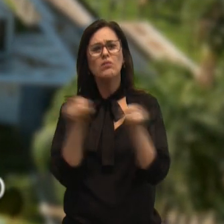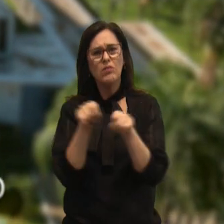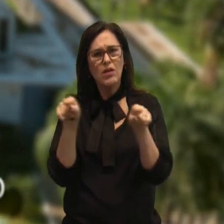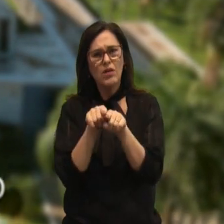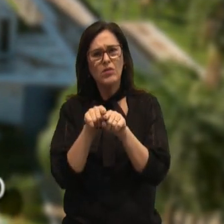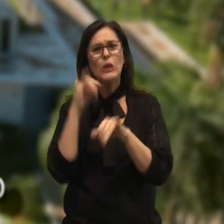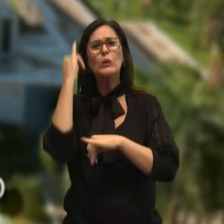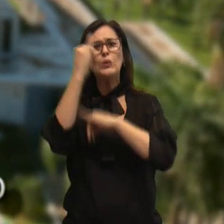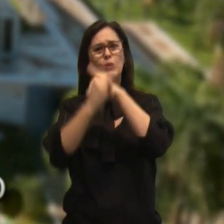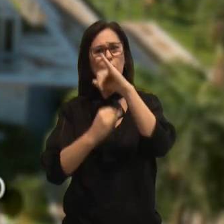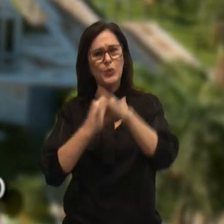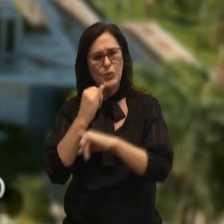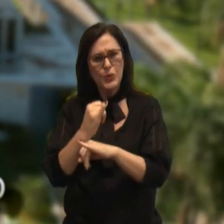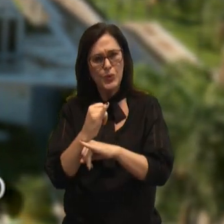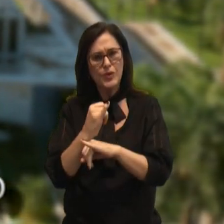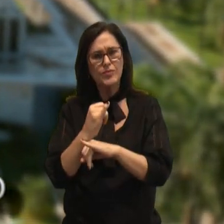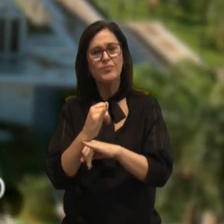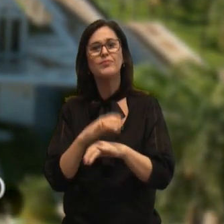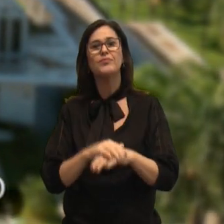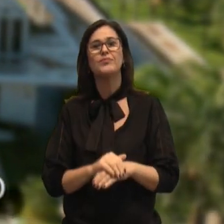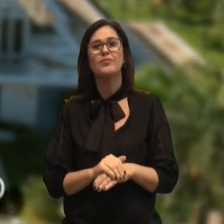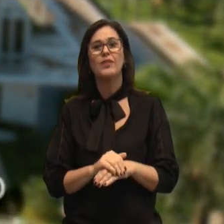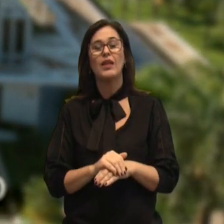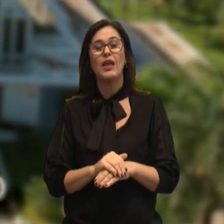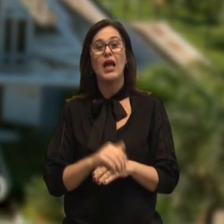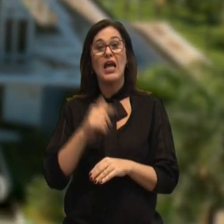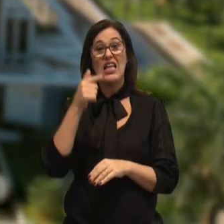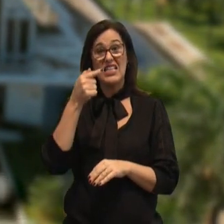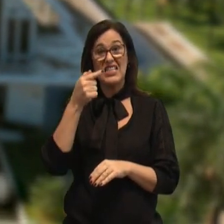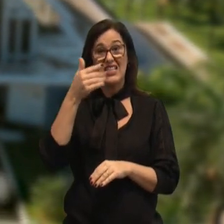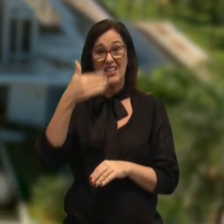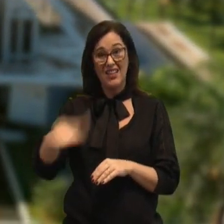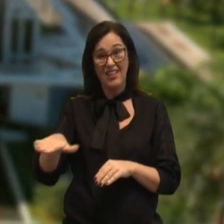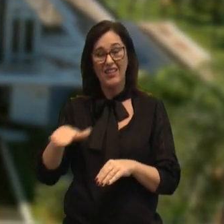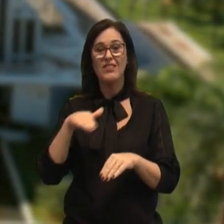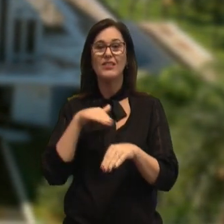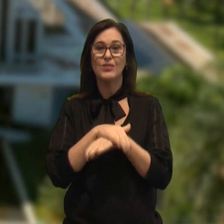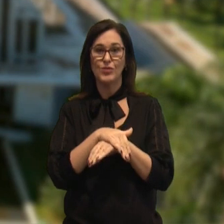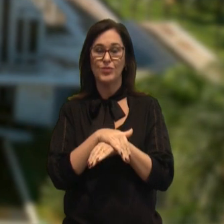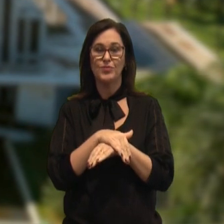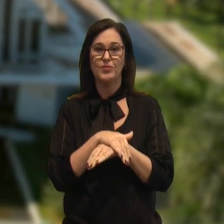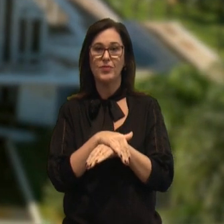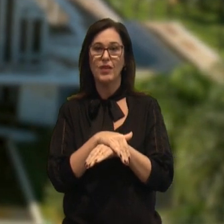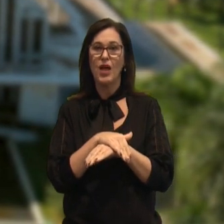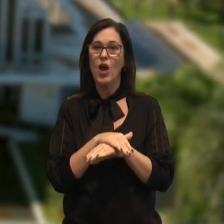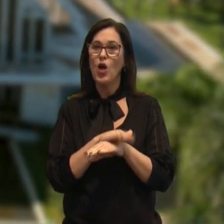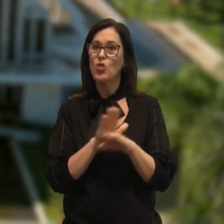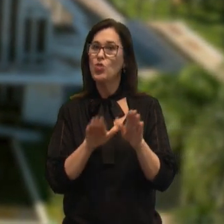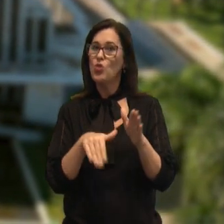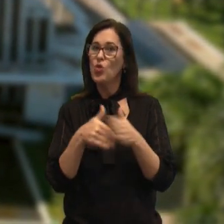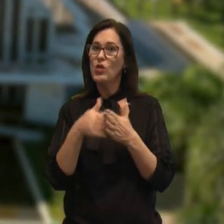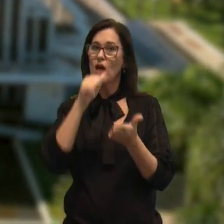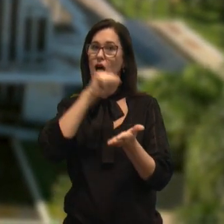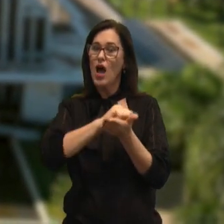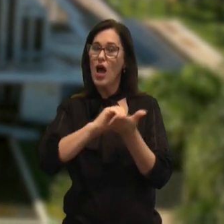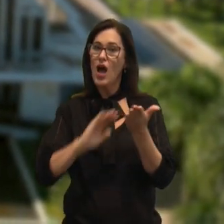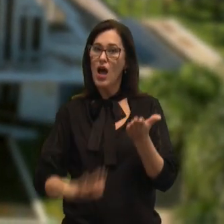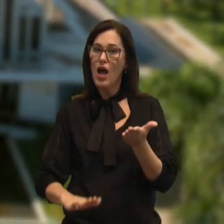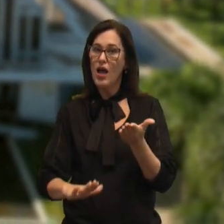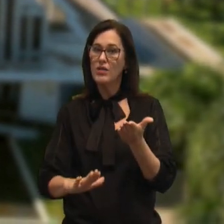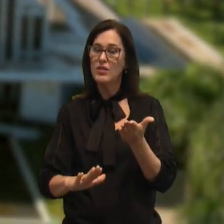sendo transmitido ao vivo às 19h30. Todos esses eventos